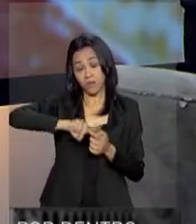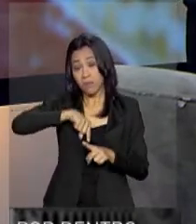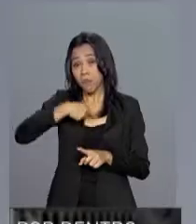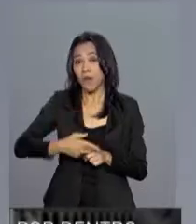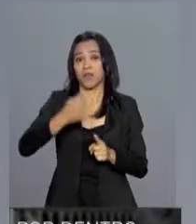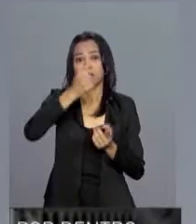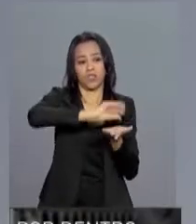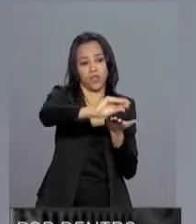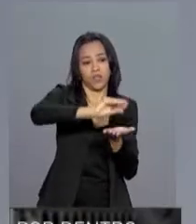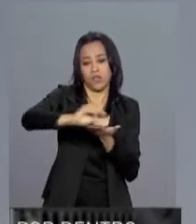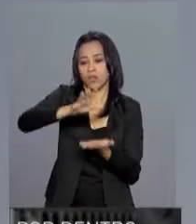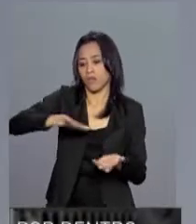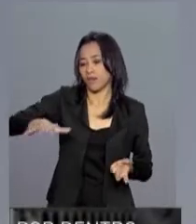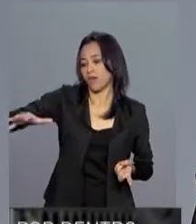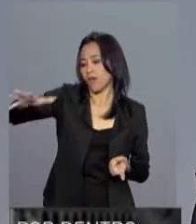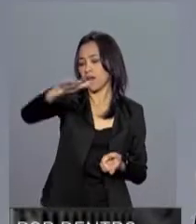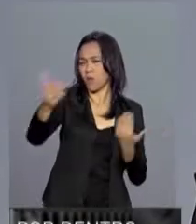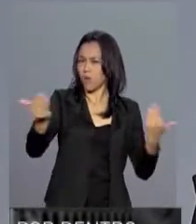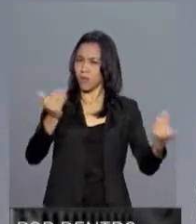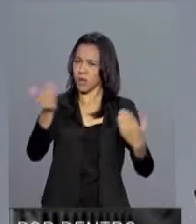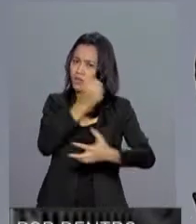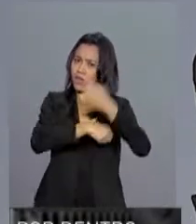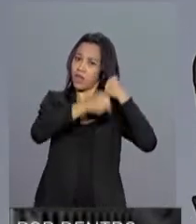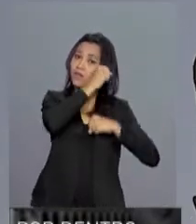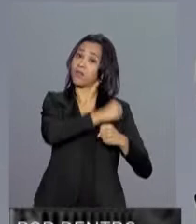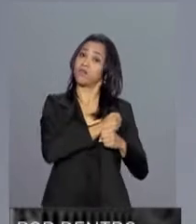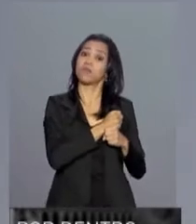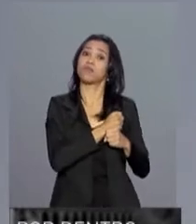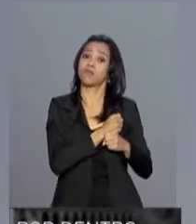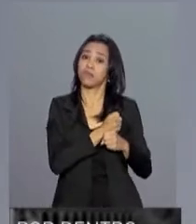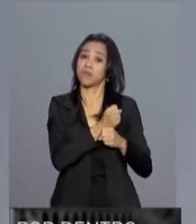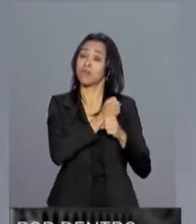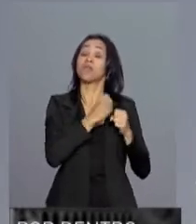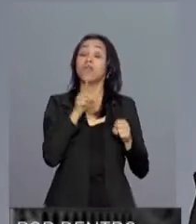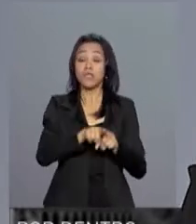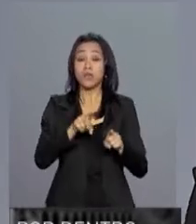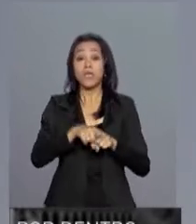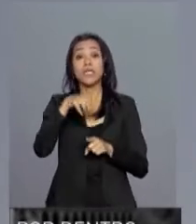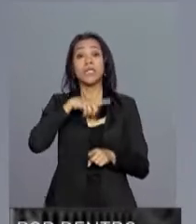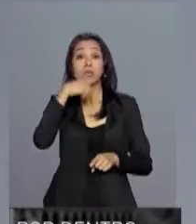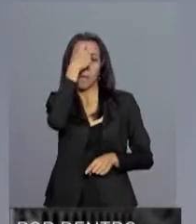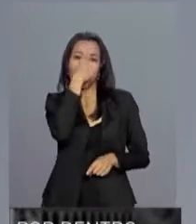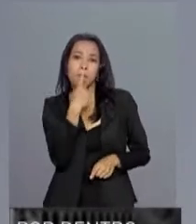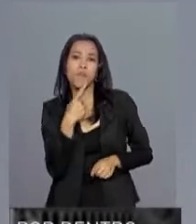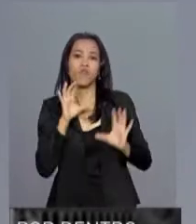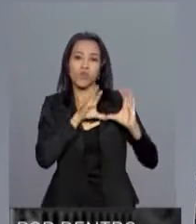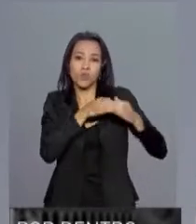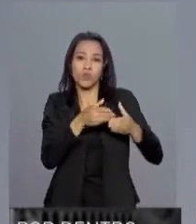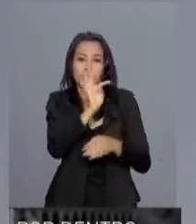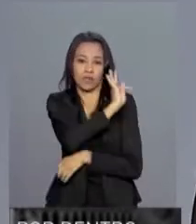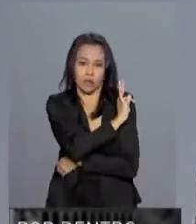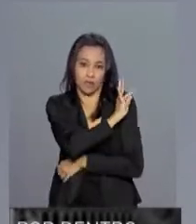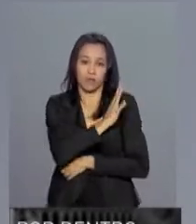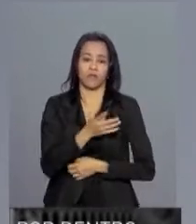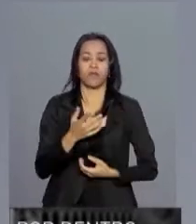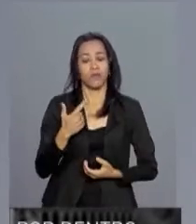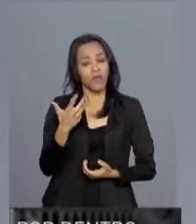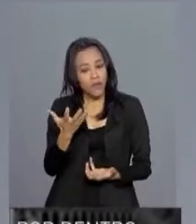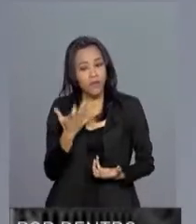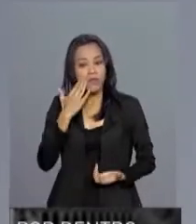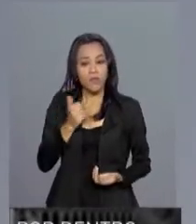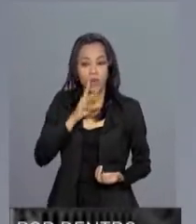é nos anos anteriores eo investimento com perfil técnico visando é potencializar os resultados do impacto